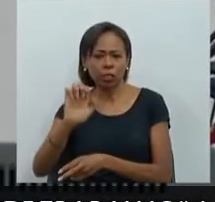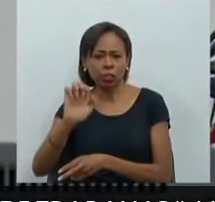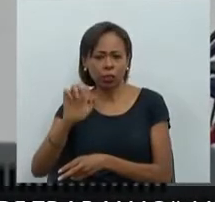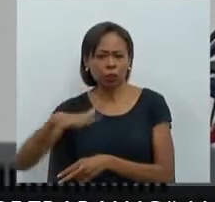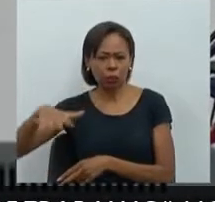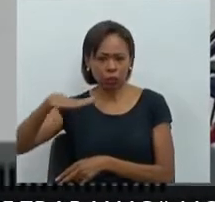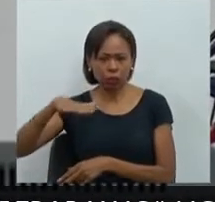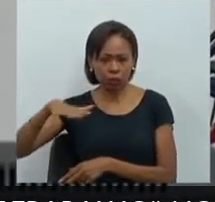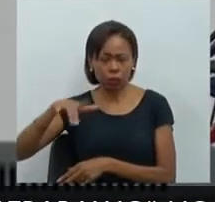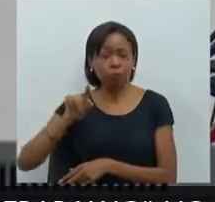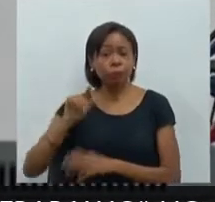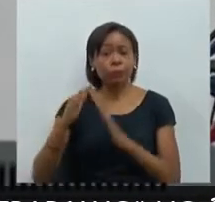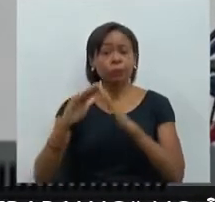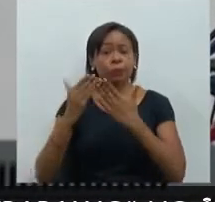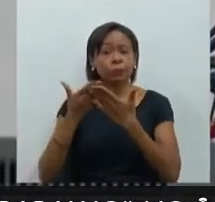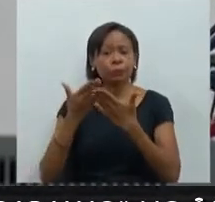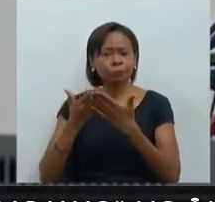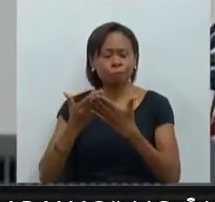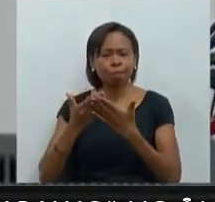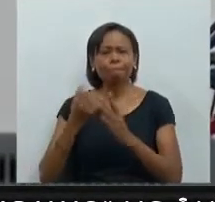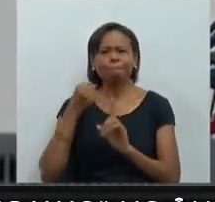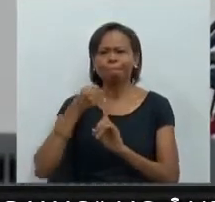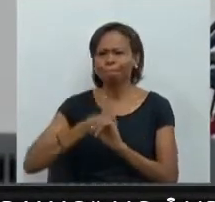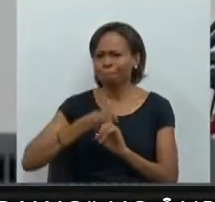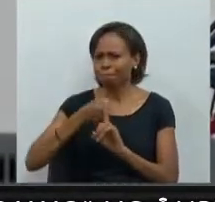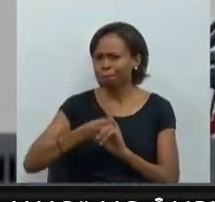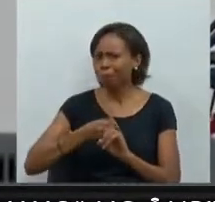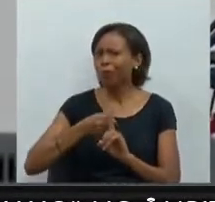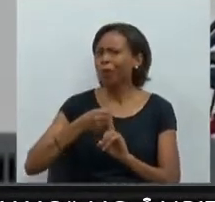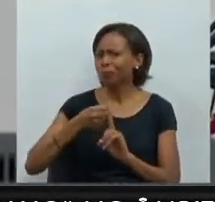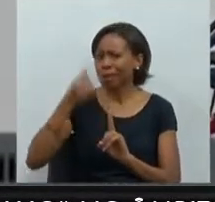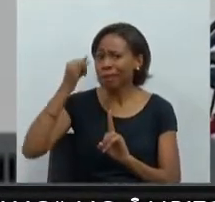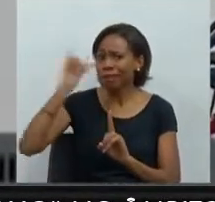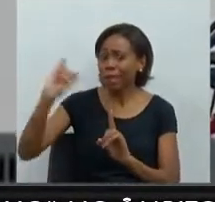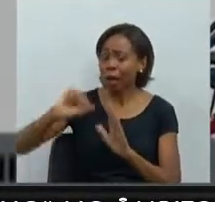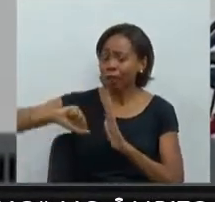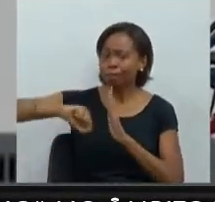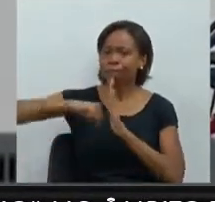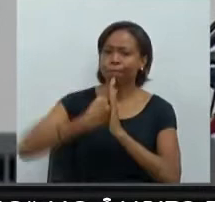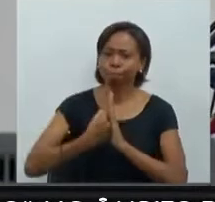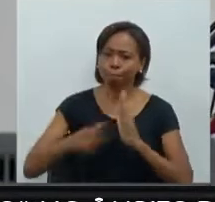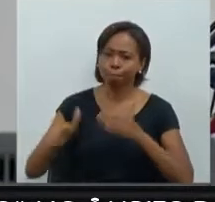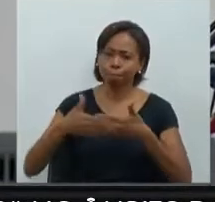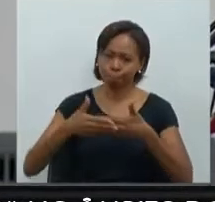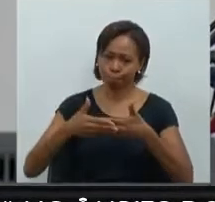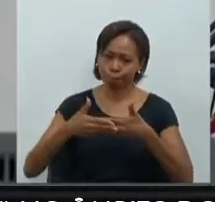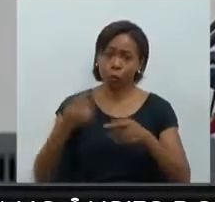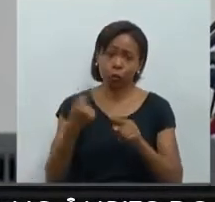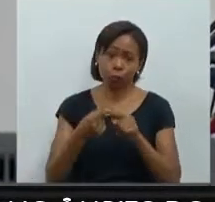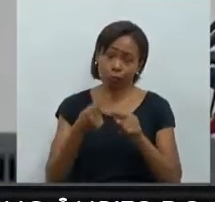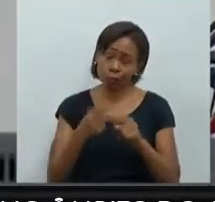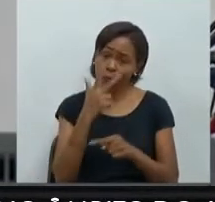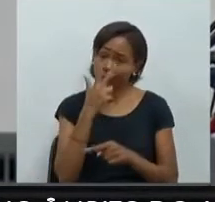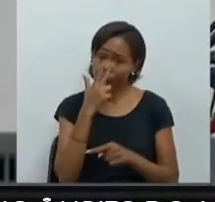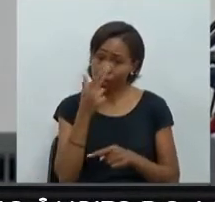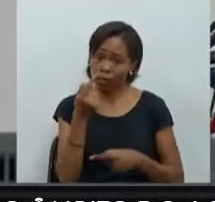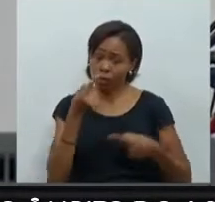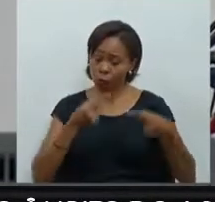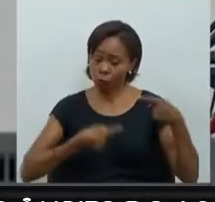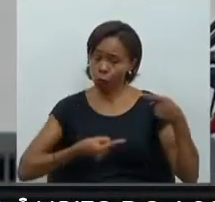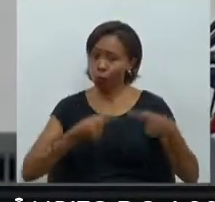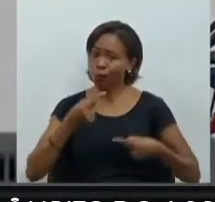que a gente lutou muito para que ela não fechasse, porque parece que a política era realmente